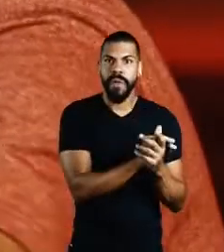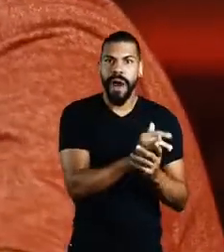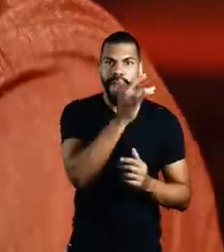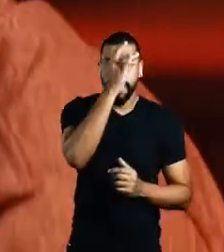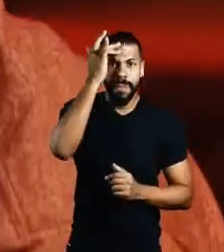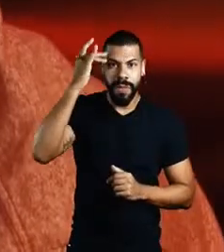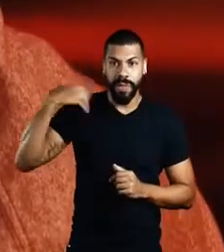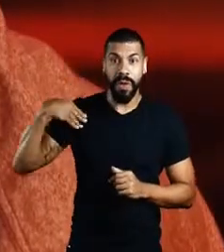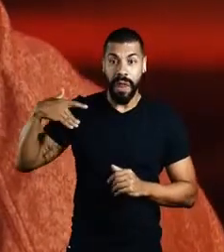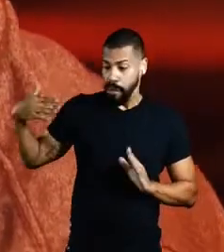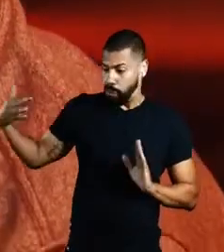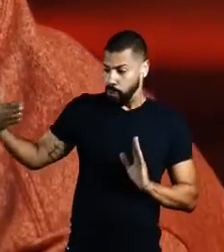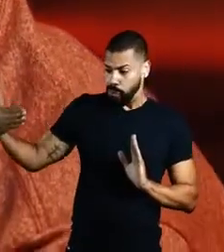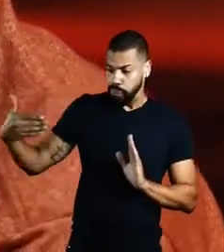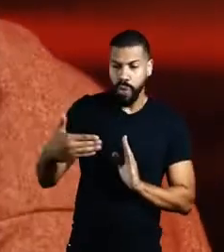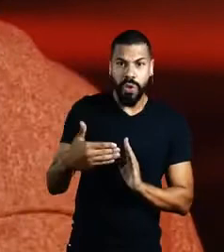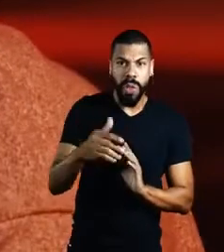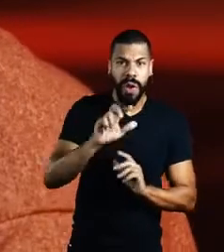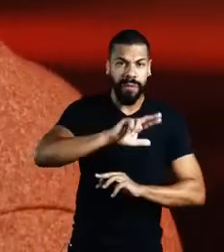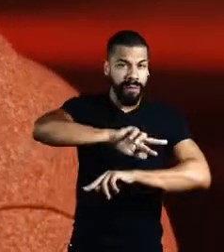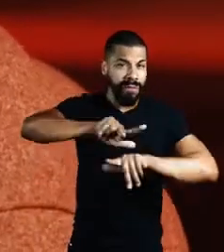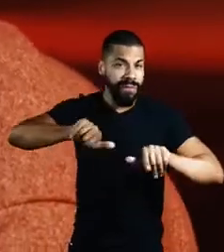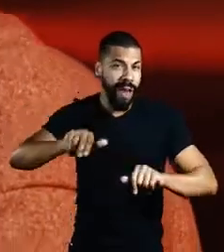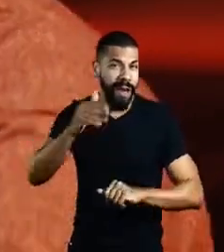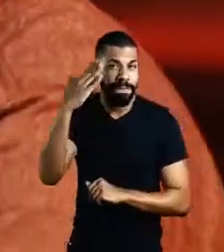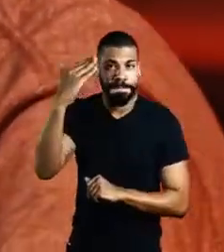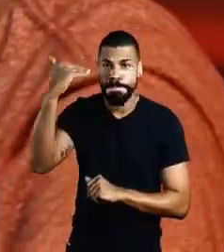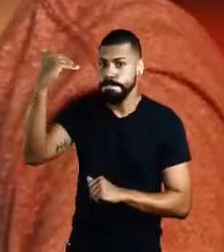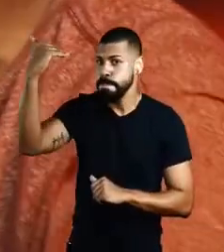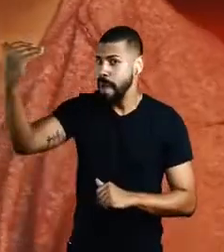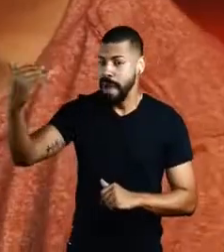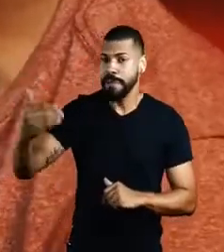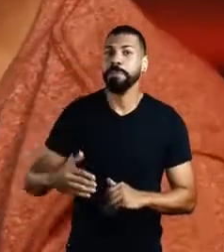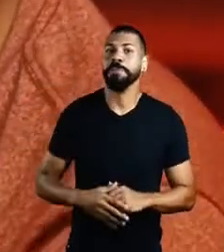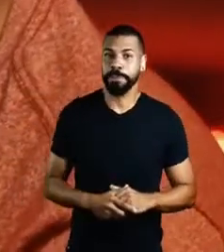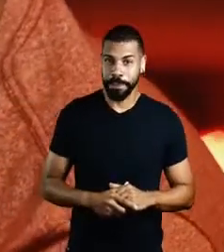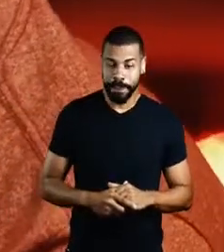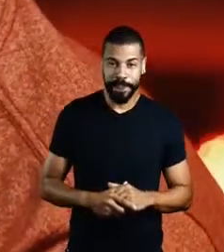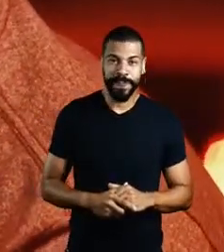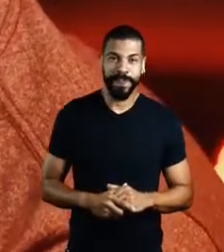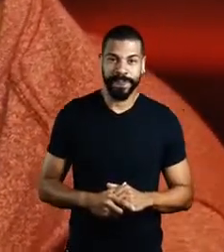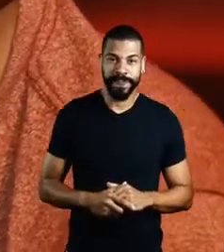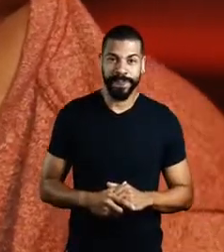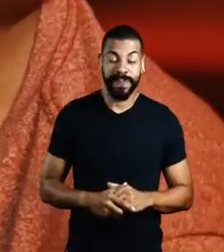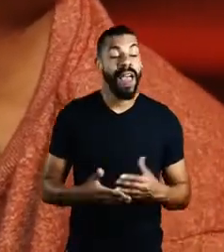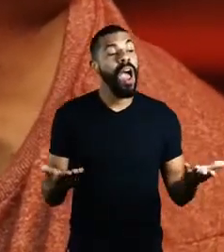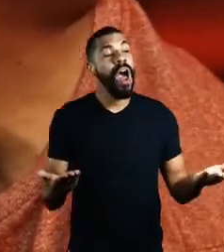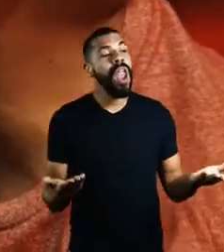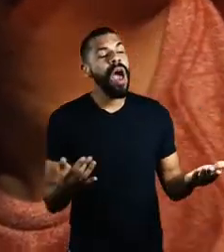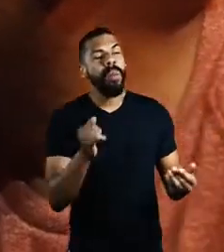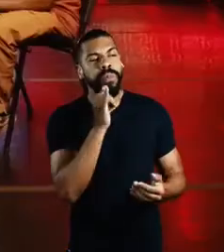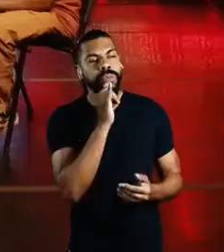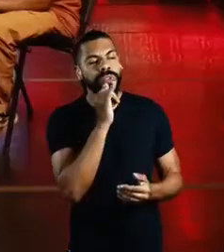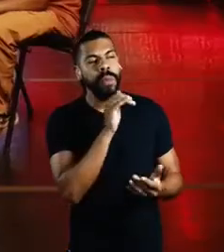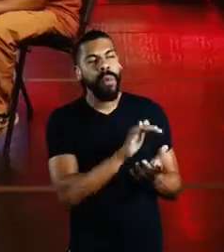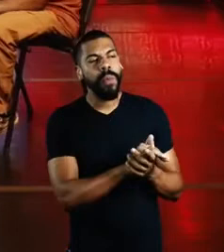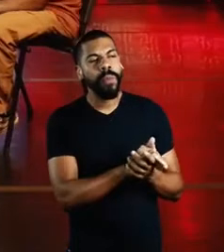People, na época, chegar na esquina da sua casa. Então, quer dizer, é diferente. E quando foi que você,